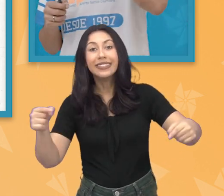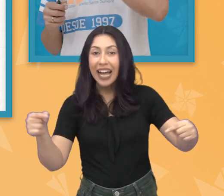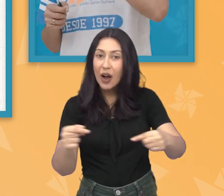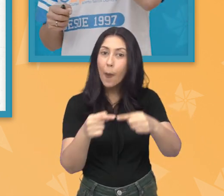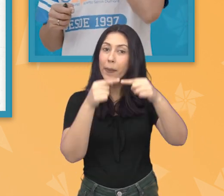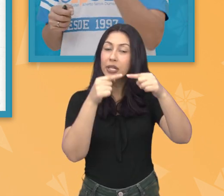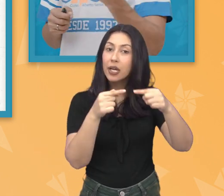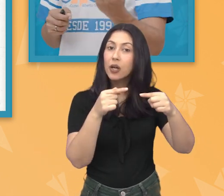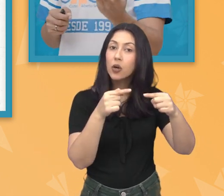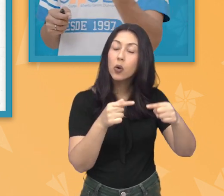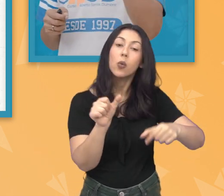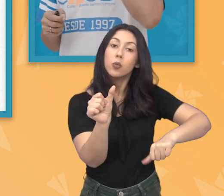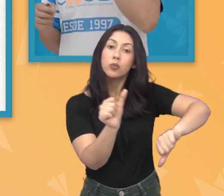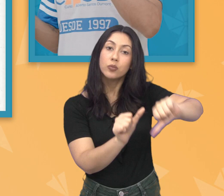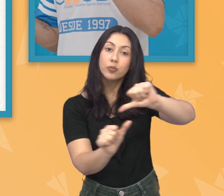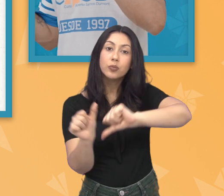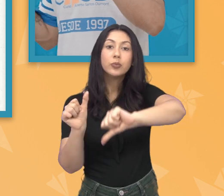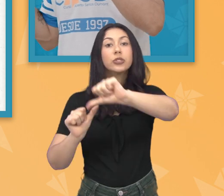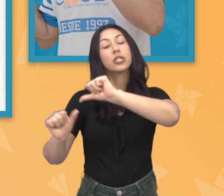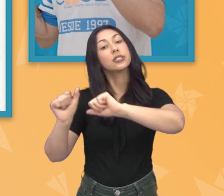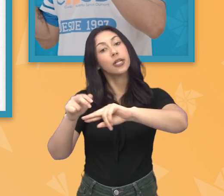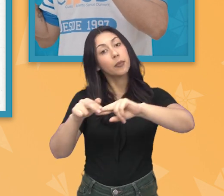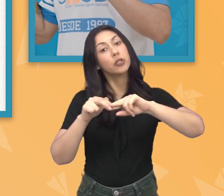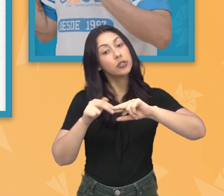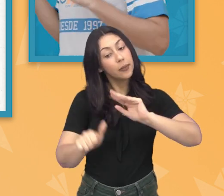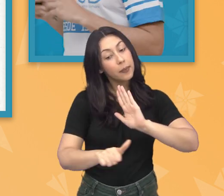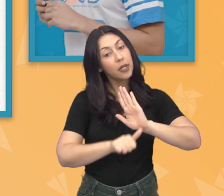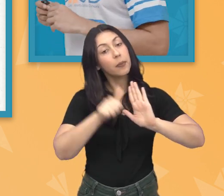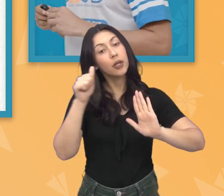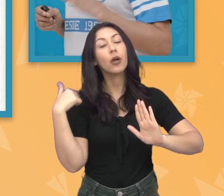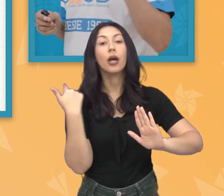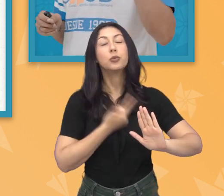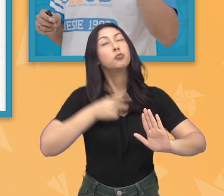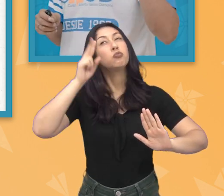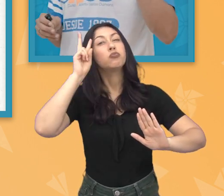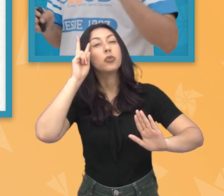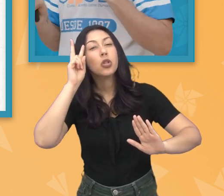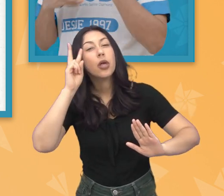quis recapitular um pouco naquele